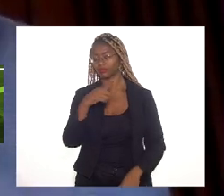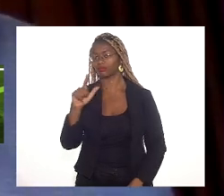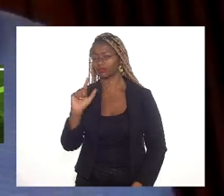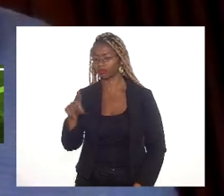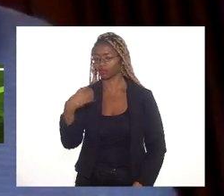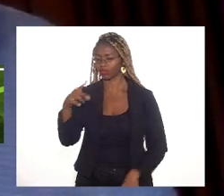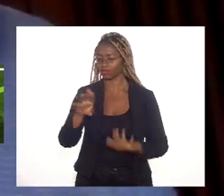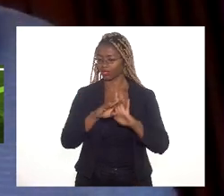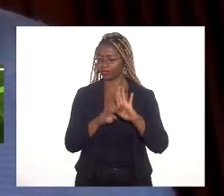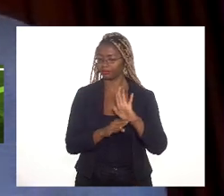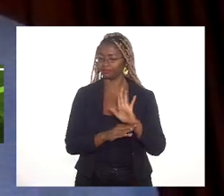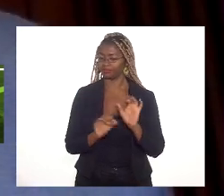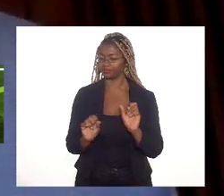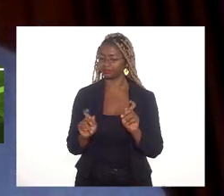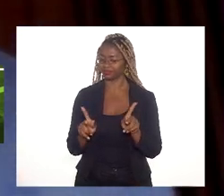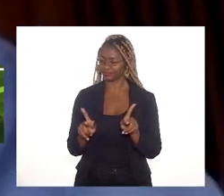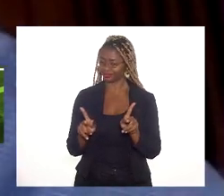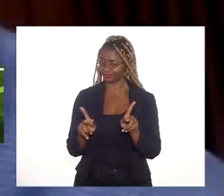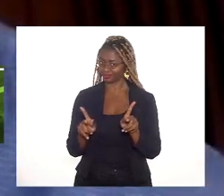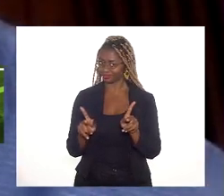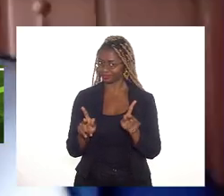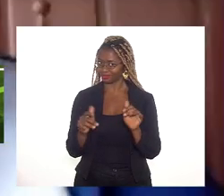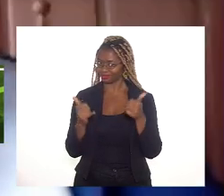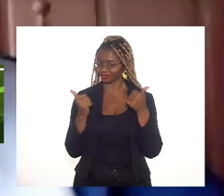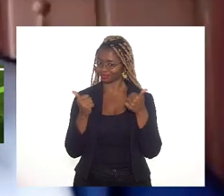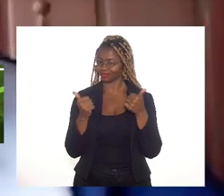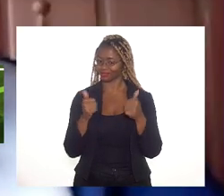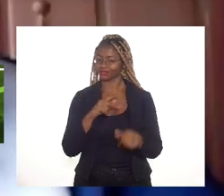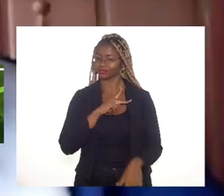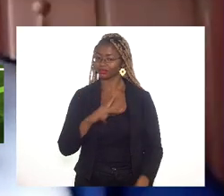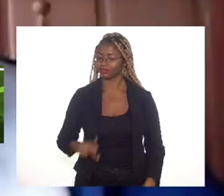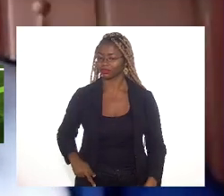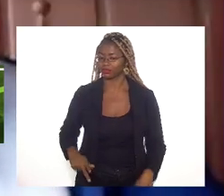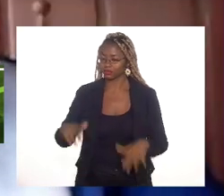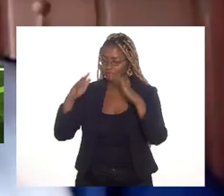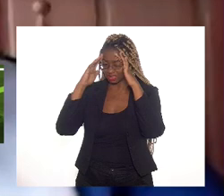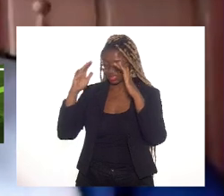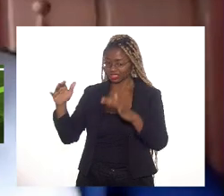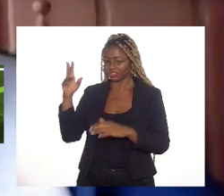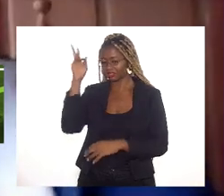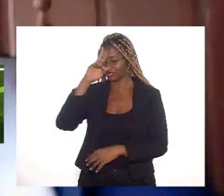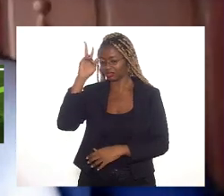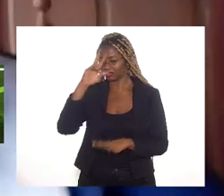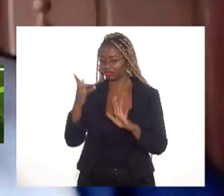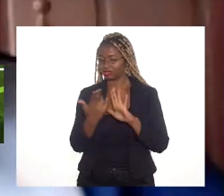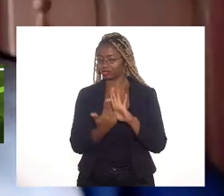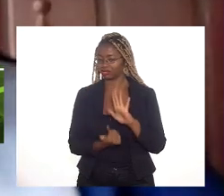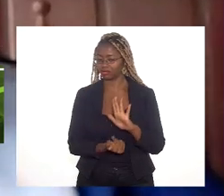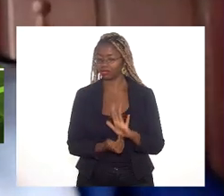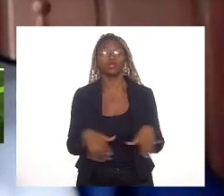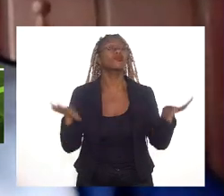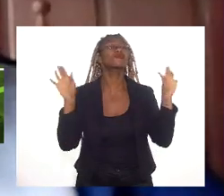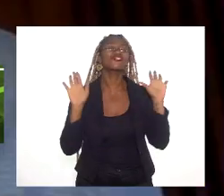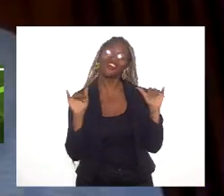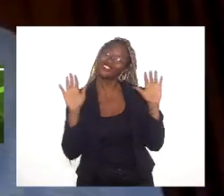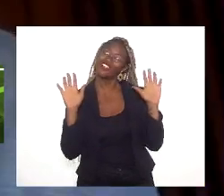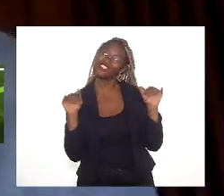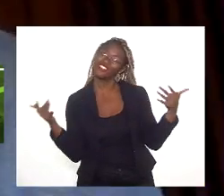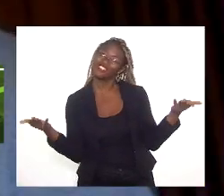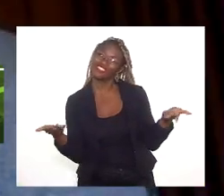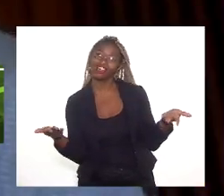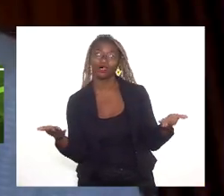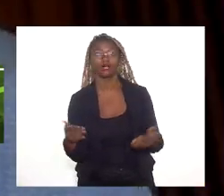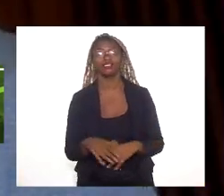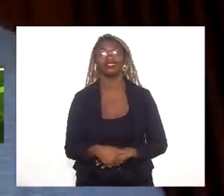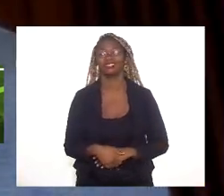pauta. Okay? Presidente, com todo respeito, eu lembrei até do desenho agora. Por hoje é só, pessoal. Por hoje é só, pessoal. É na